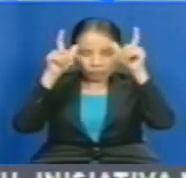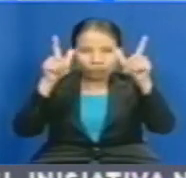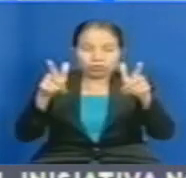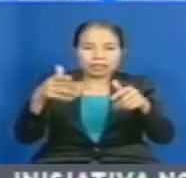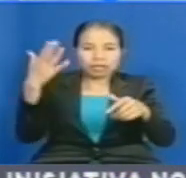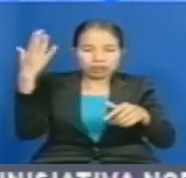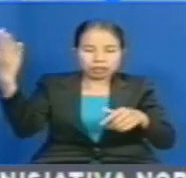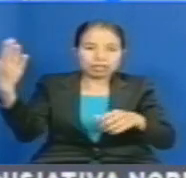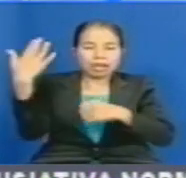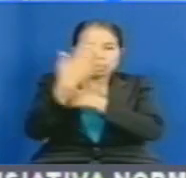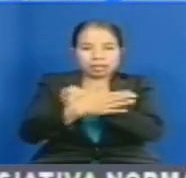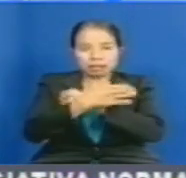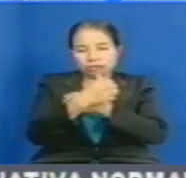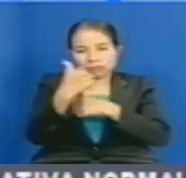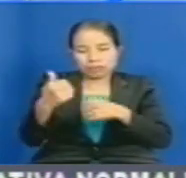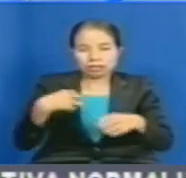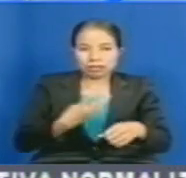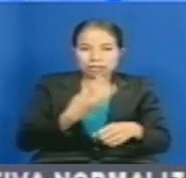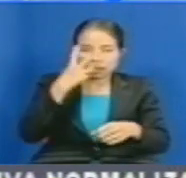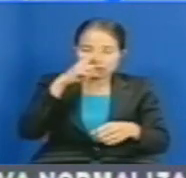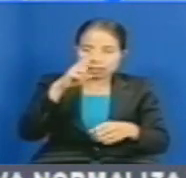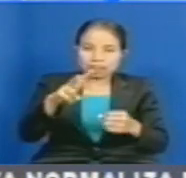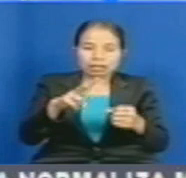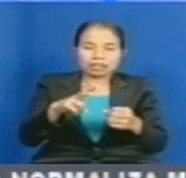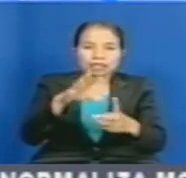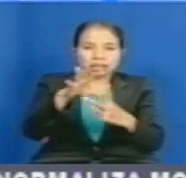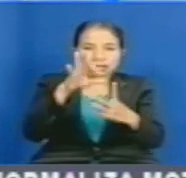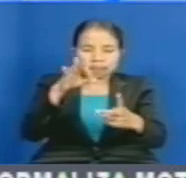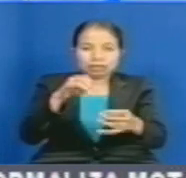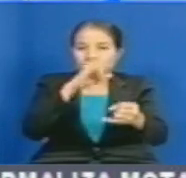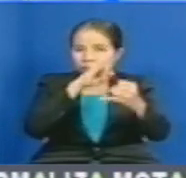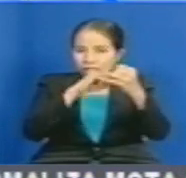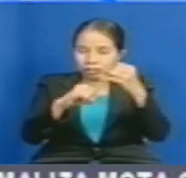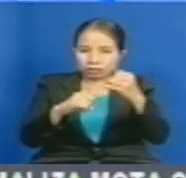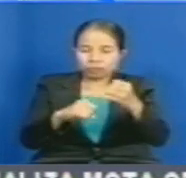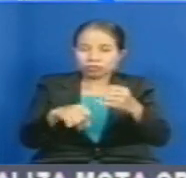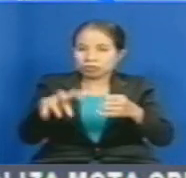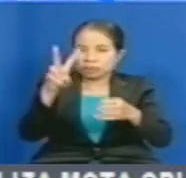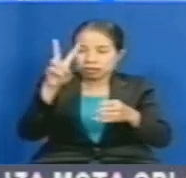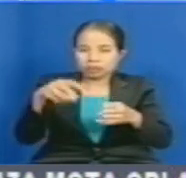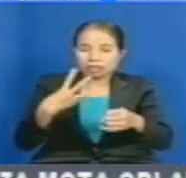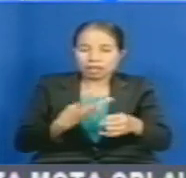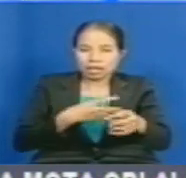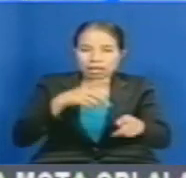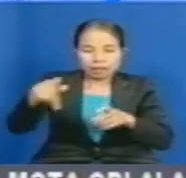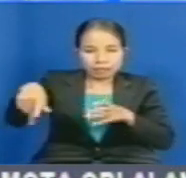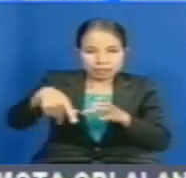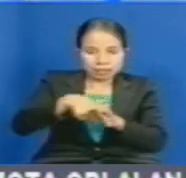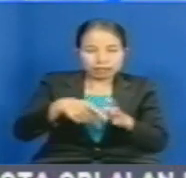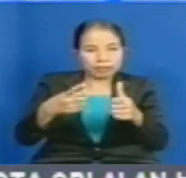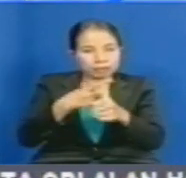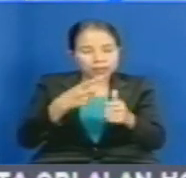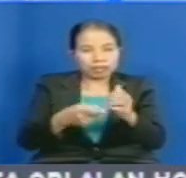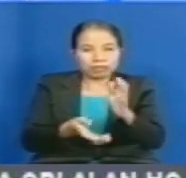ia estrangeiro tare kataka ia eleição ikus segunda volta nenia e tare taxa de participação sira ia primeira sae